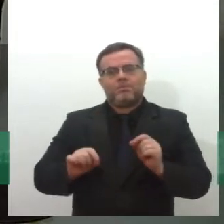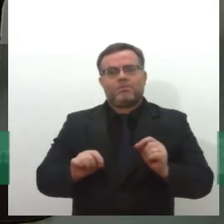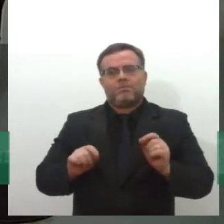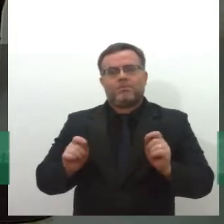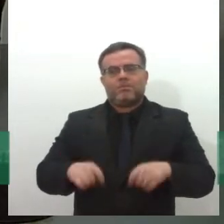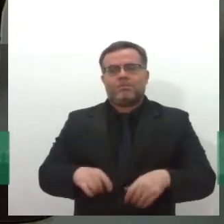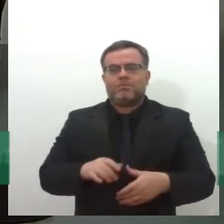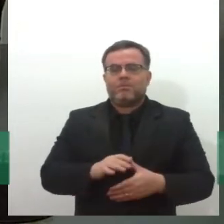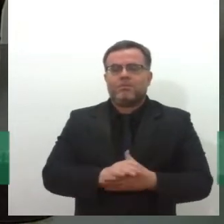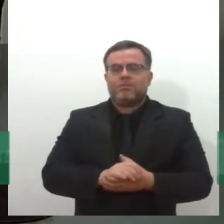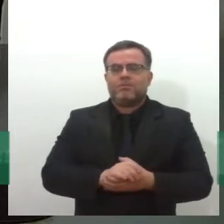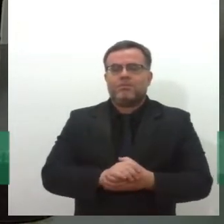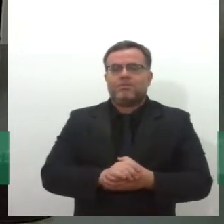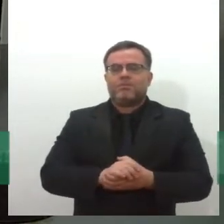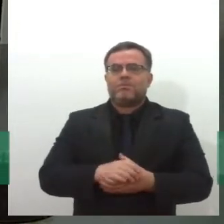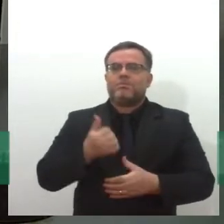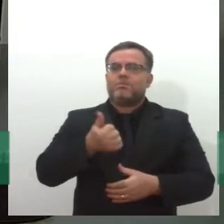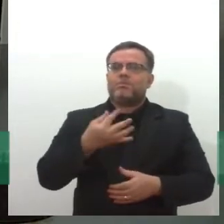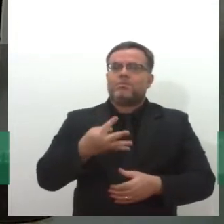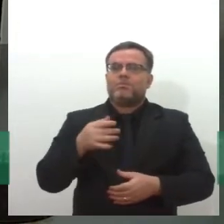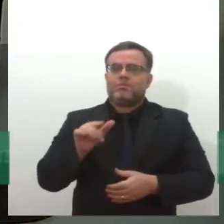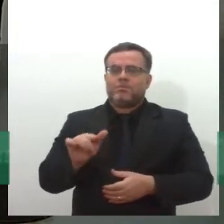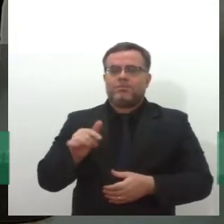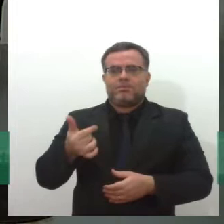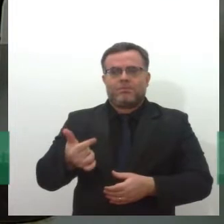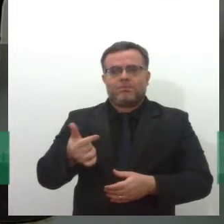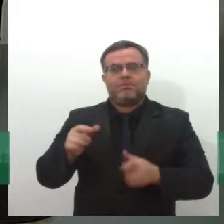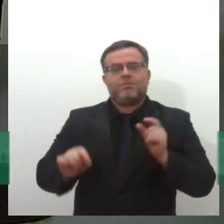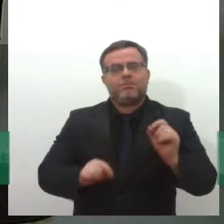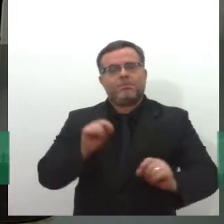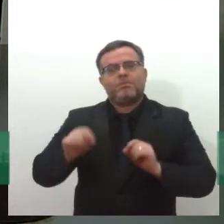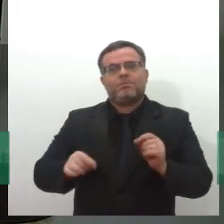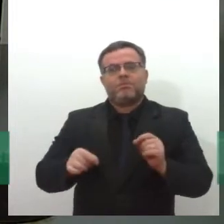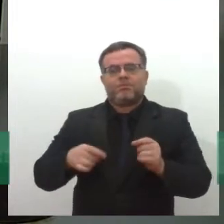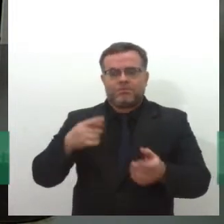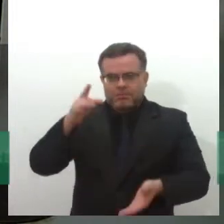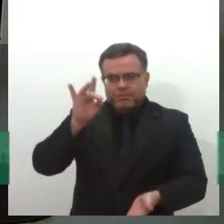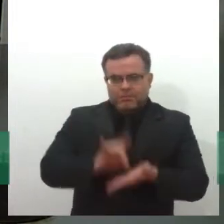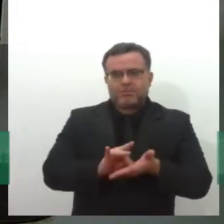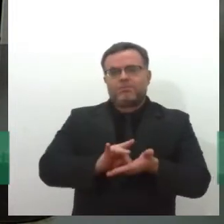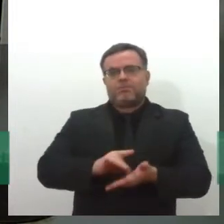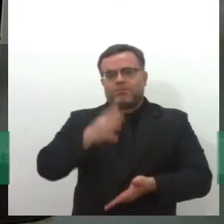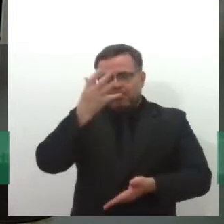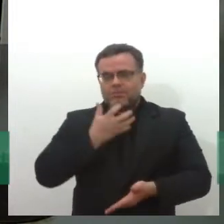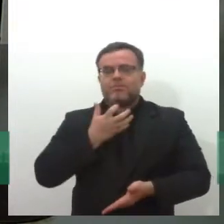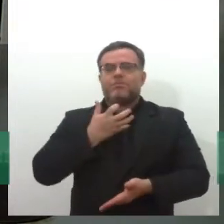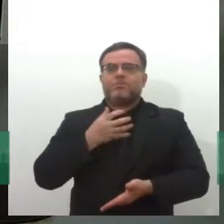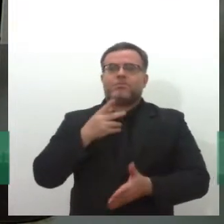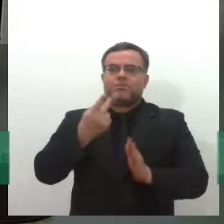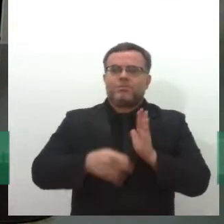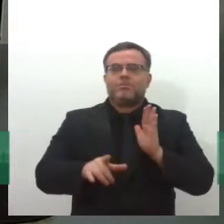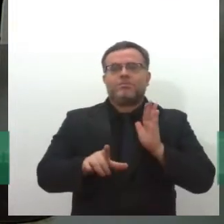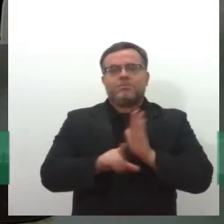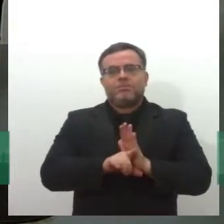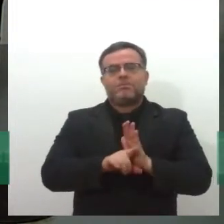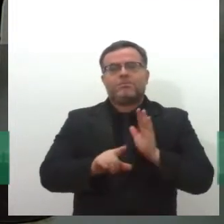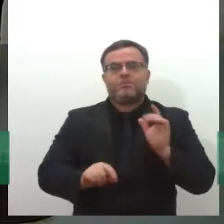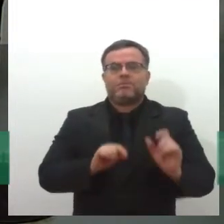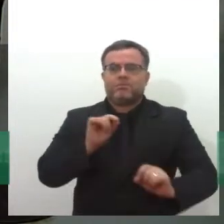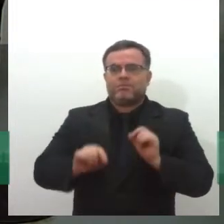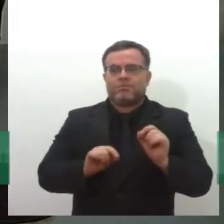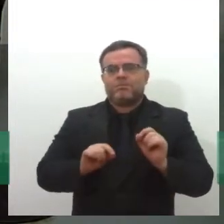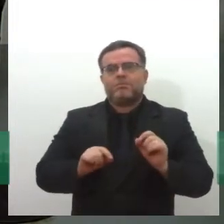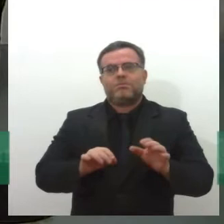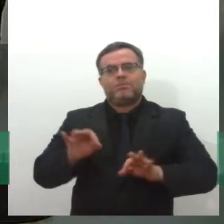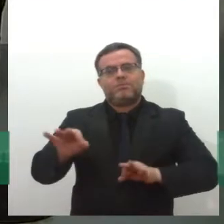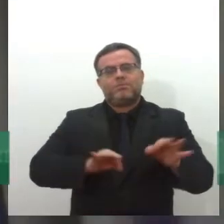Então, o PL 1472, ele, na verdade, ele é um PL que vai desorganizar